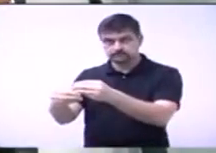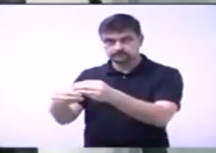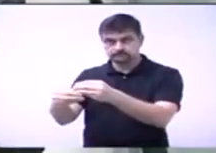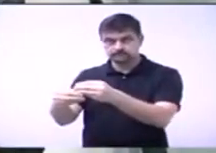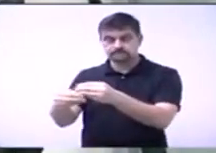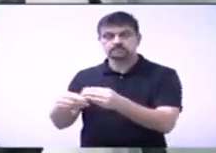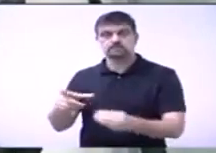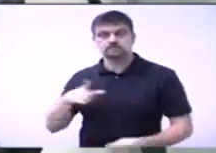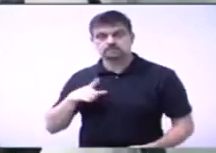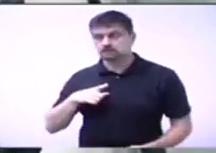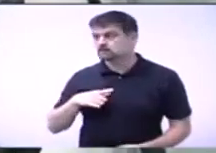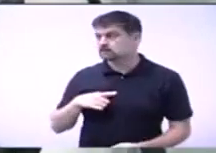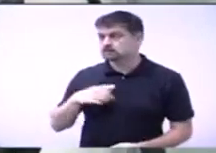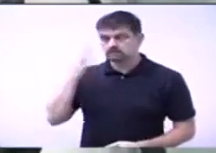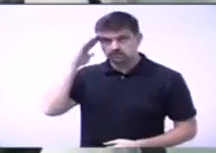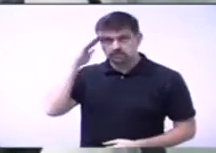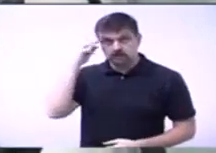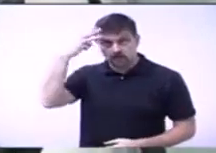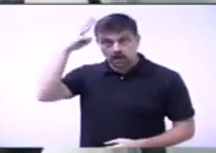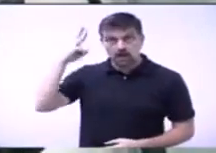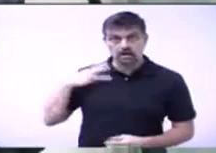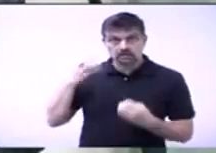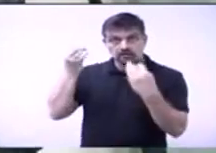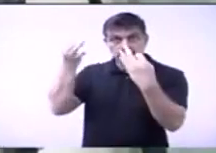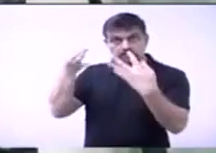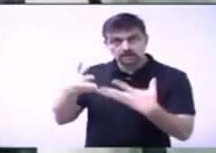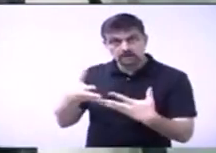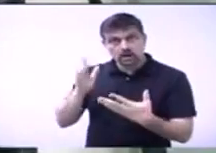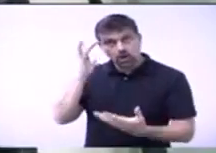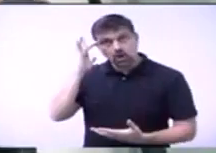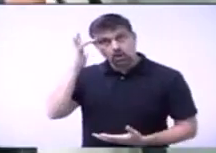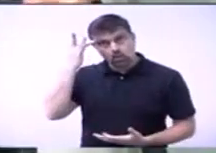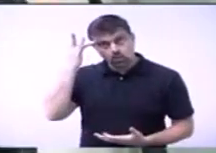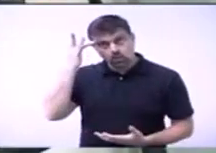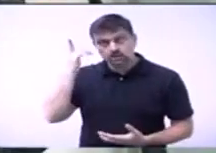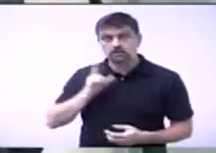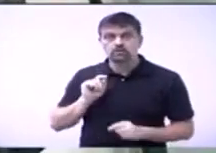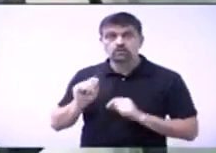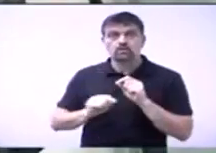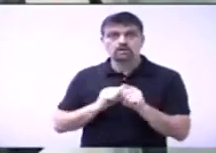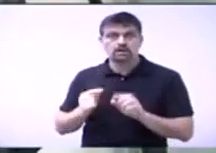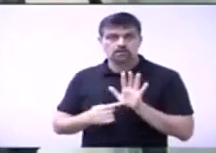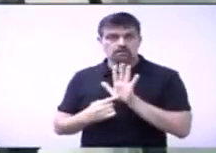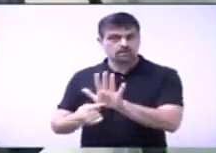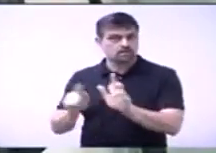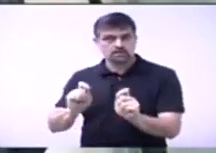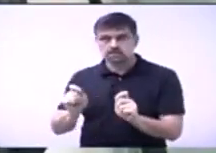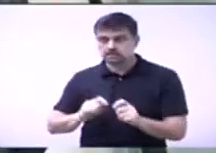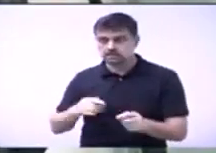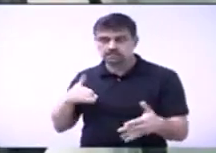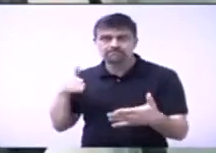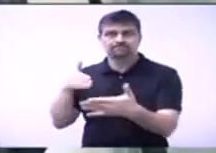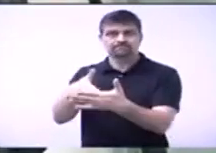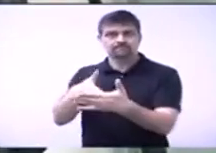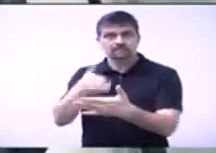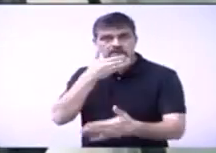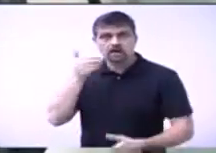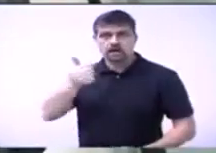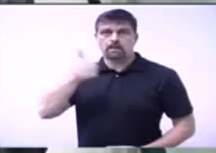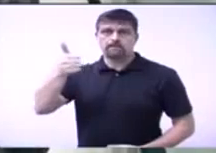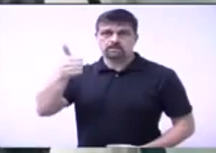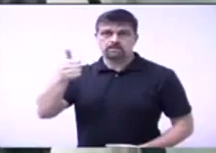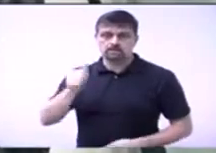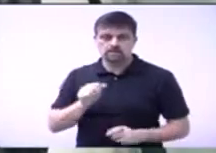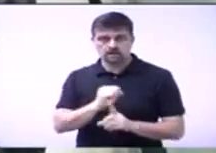se complementam, a gente vai ouvir a Ângela, eu acho que nada mais, o que abunda não atrapalha, né? Então, tudo que vem a melhorar, melhor